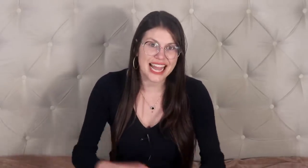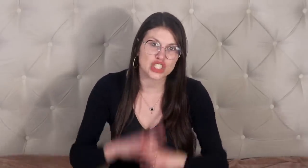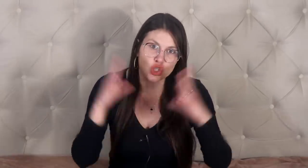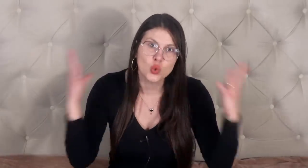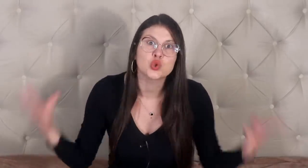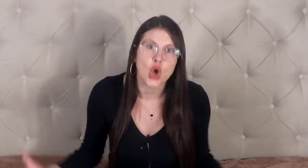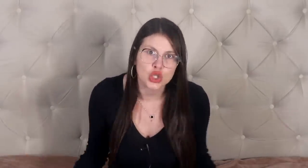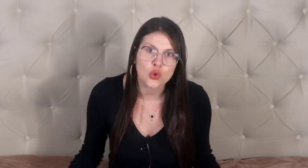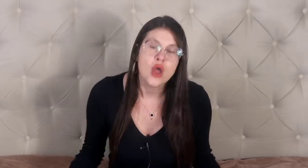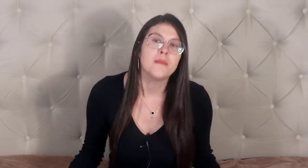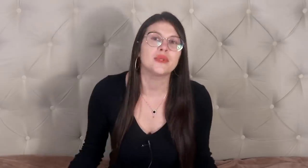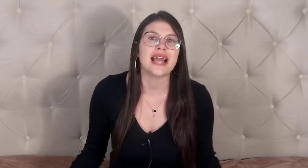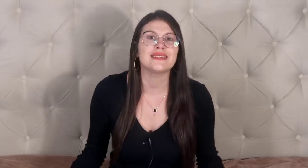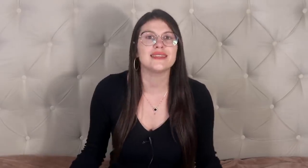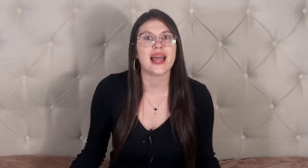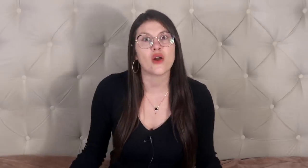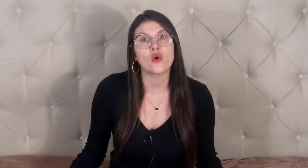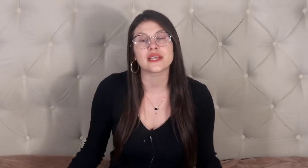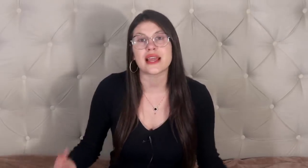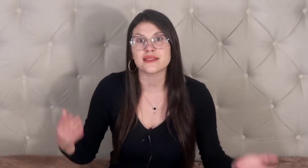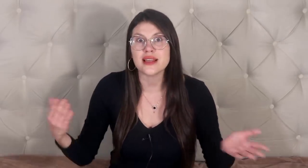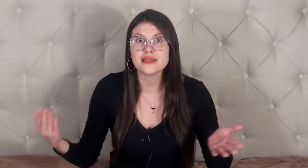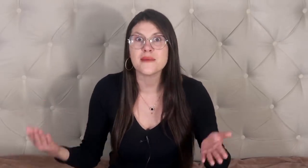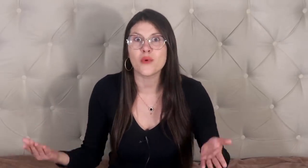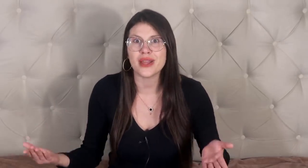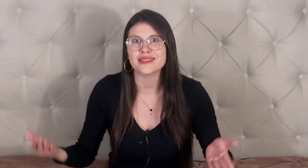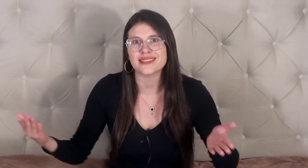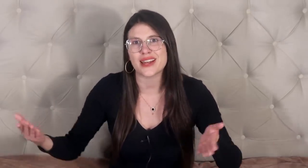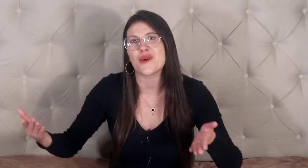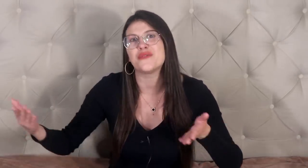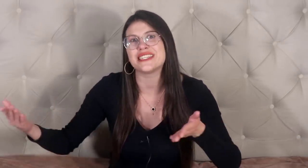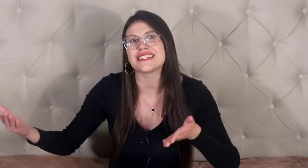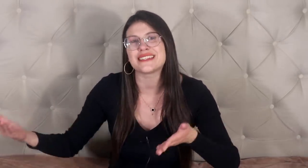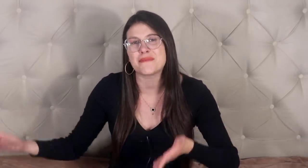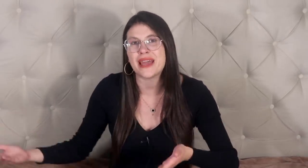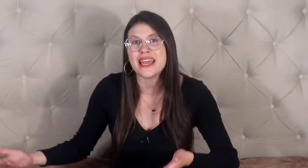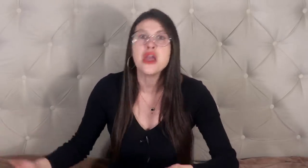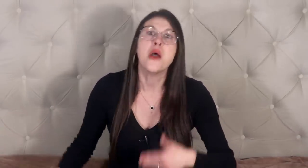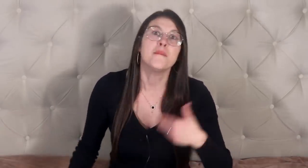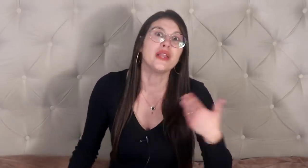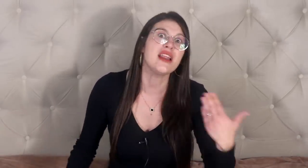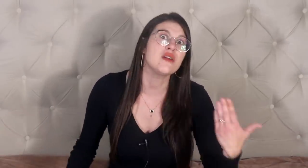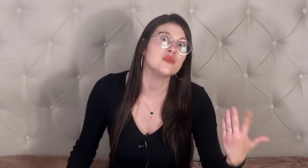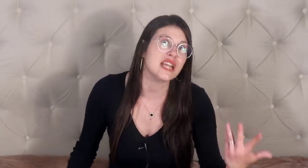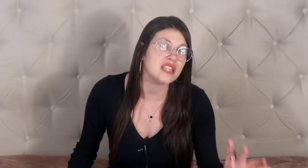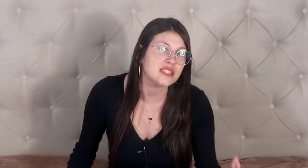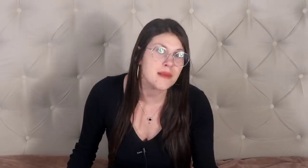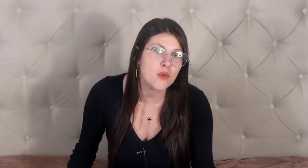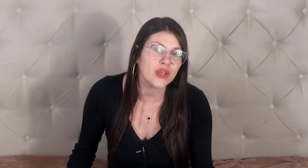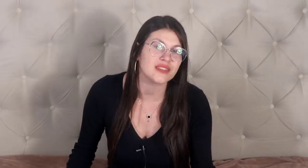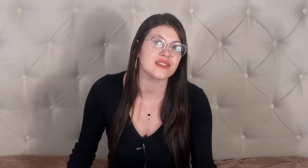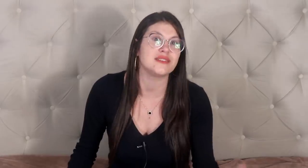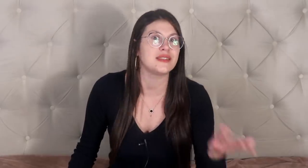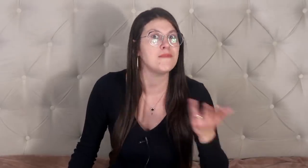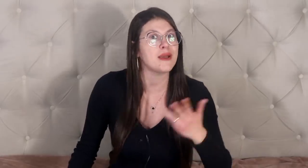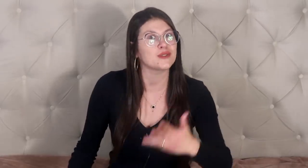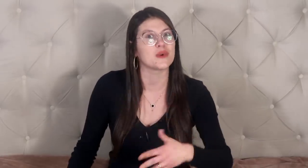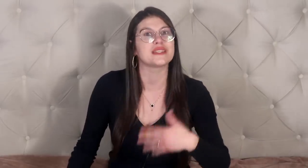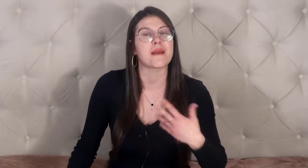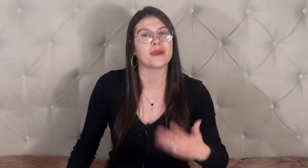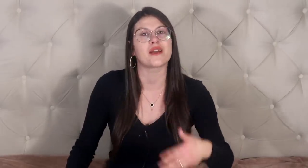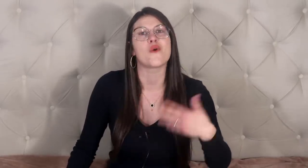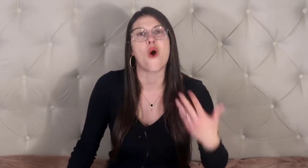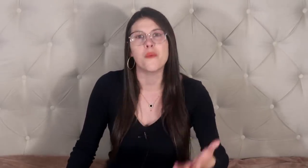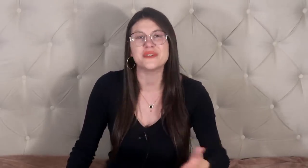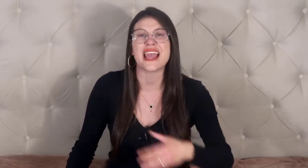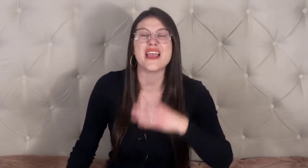a sociedade num todo pudesse se dar conta que as testemunhas a serem ouvidas na CPI poderiam não ser testemunhas, e sim